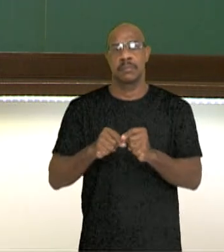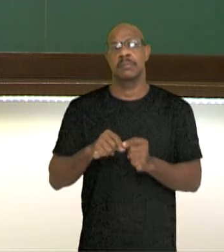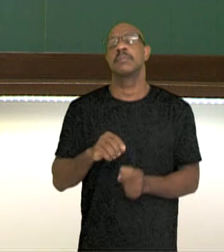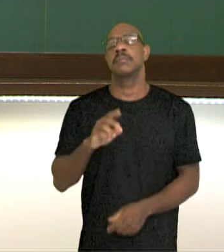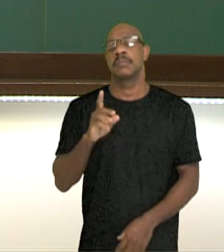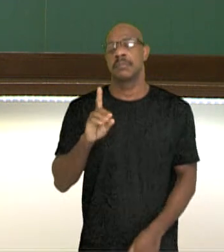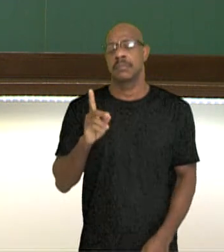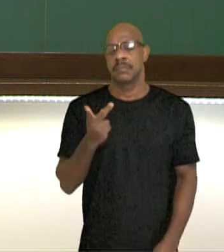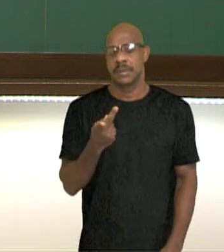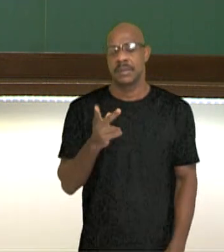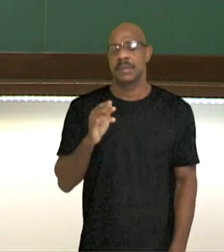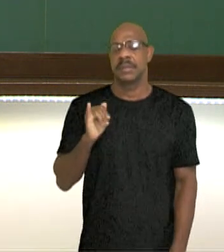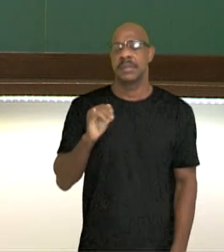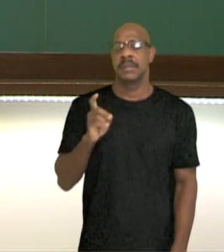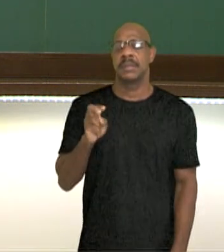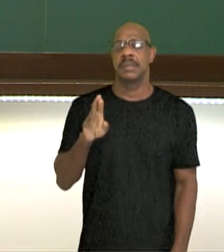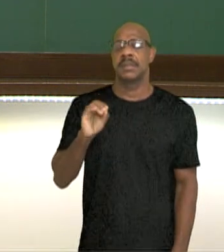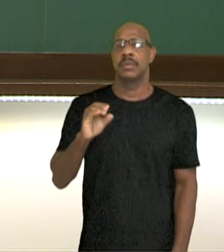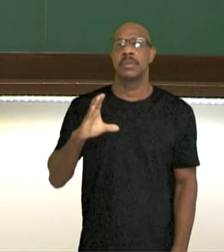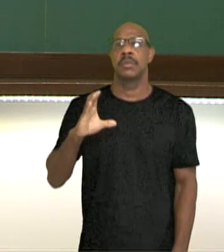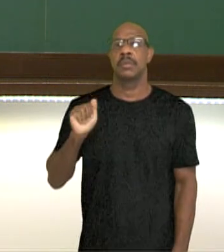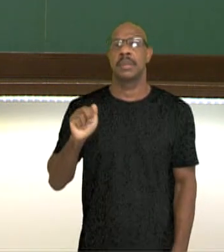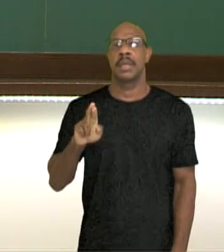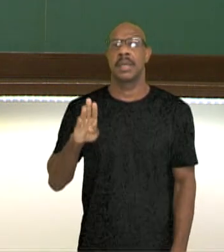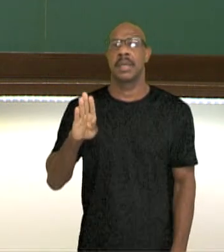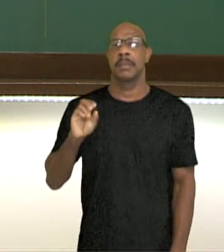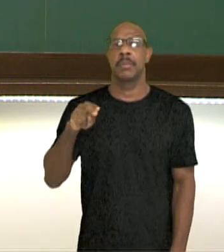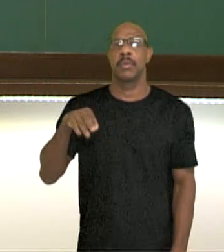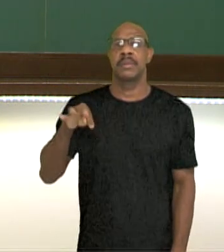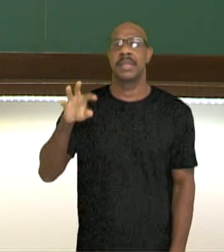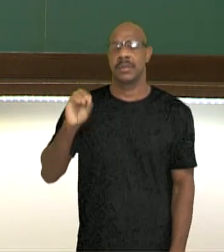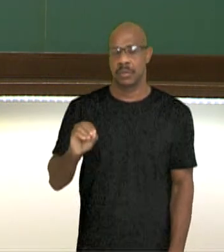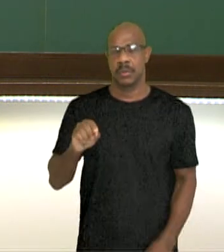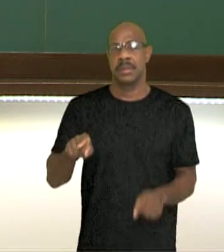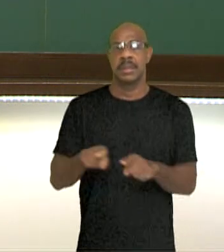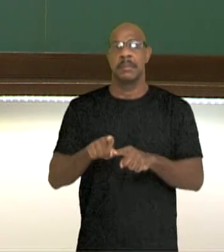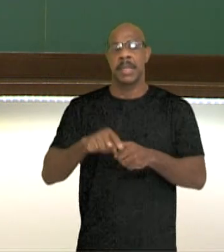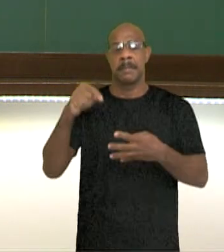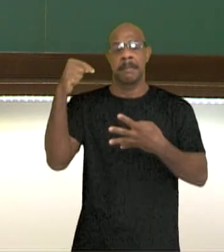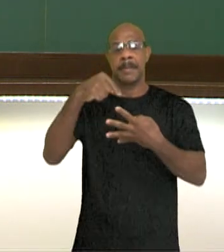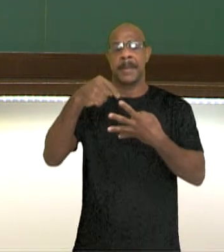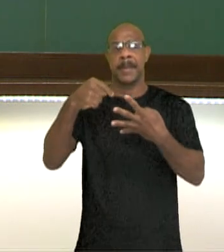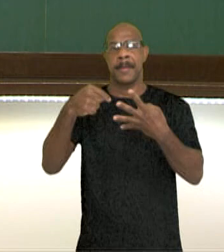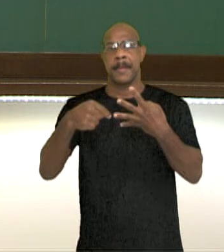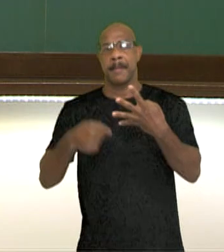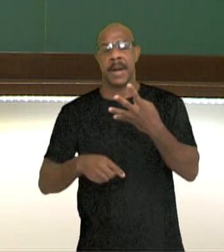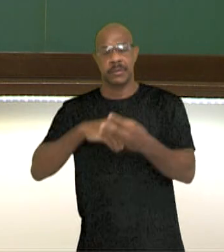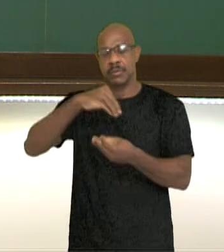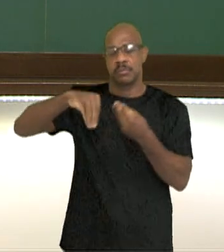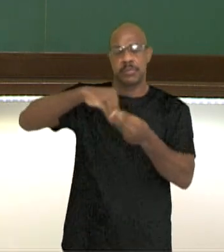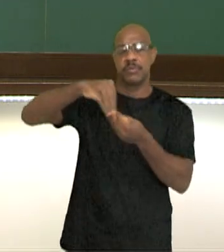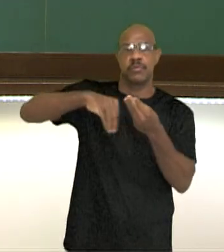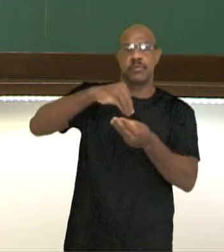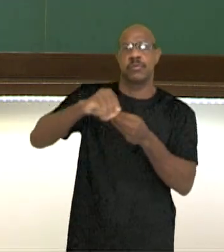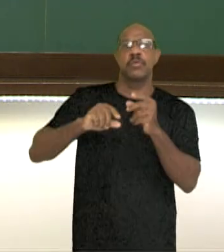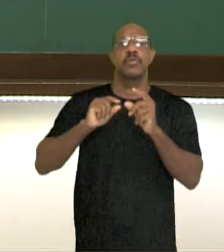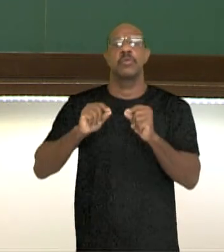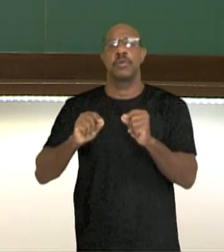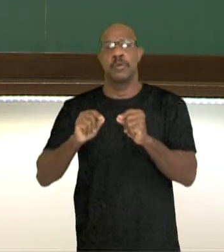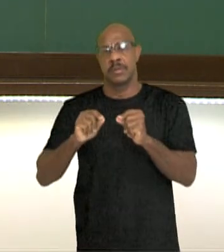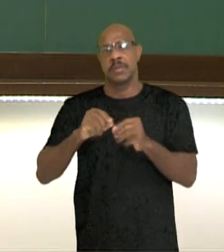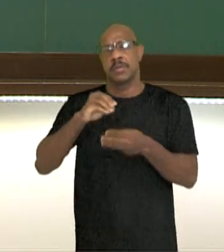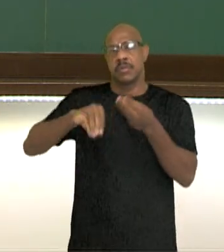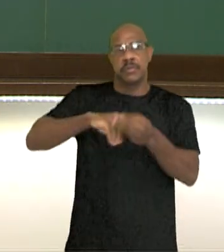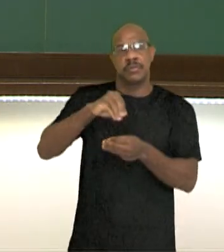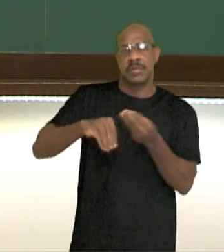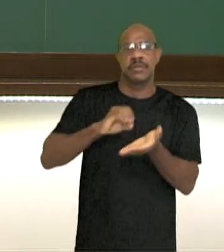hidrocarbonetos e as propriedades físico-químicas desse grupo de substâncias orgânicas bastante